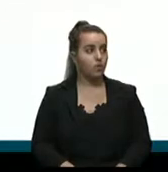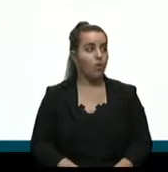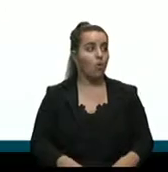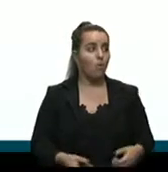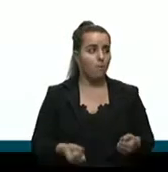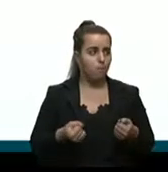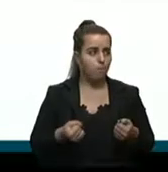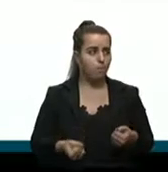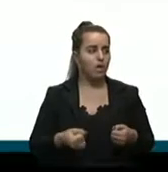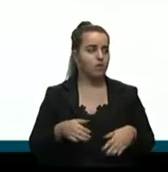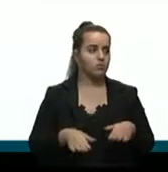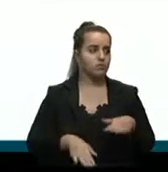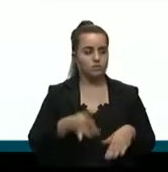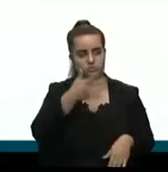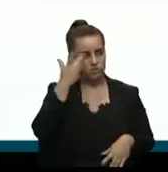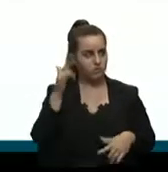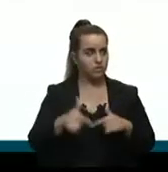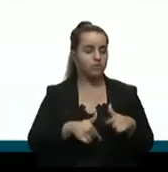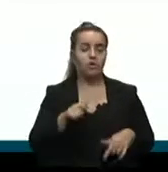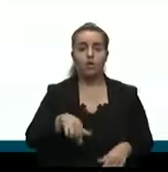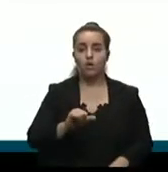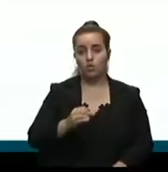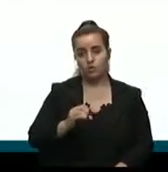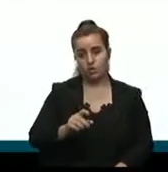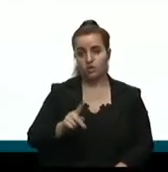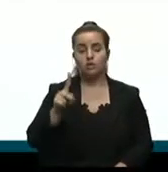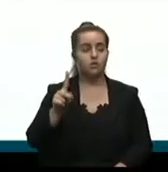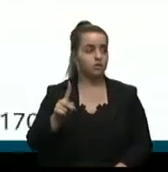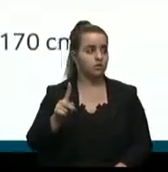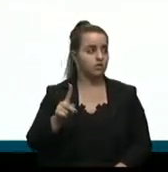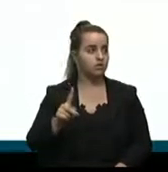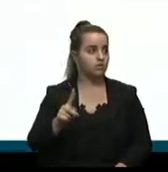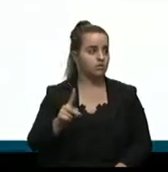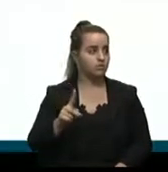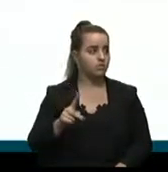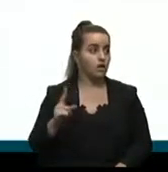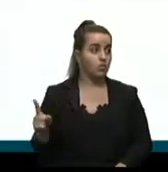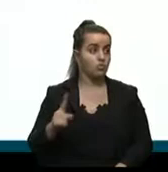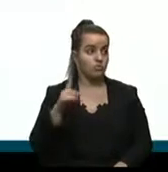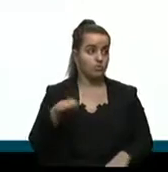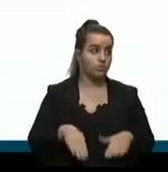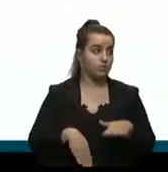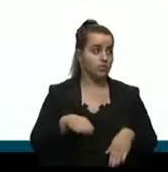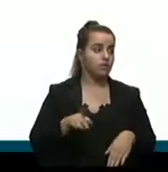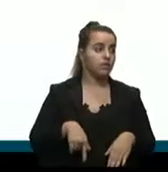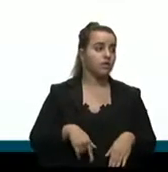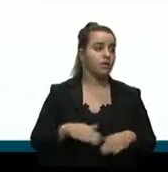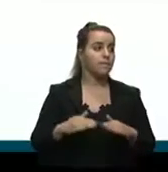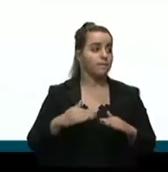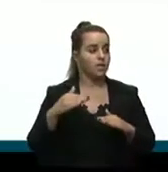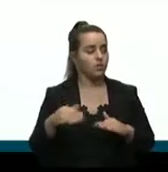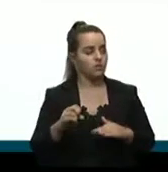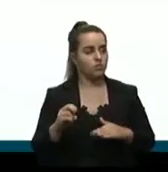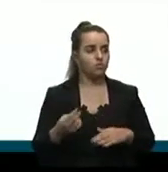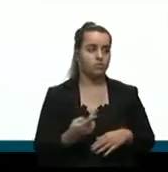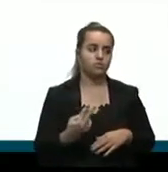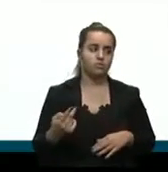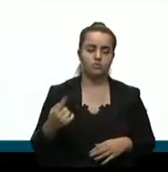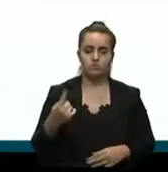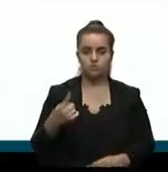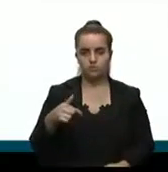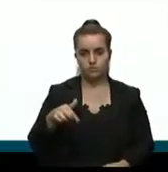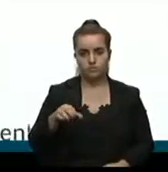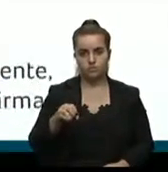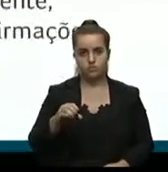O peso médio dos funcionários é de 80 quilos. A altura média é maior ou igual a